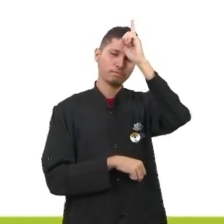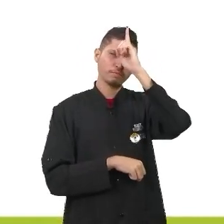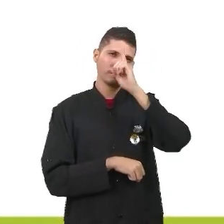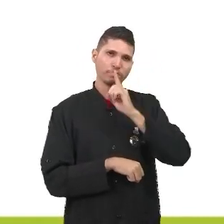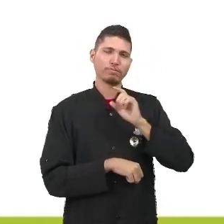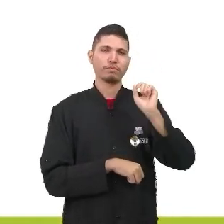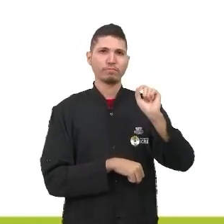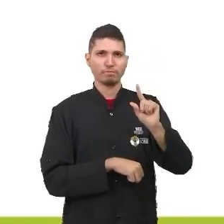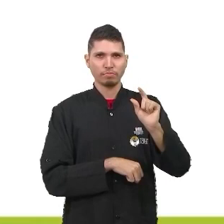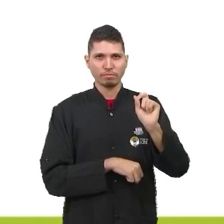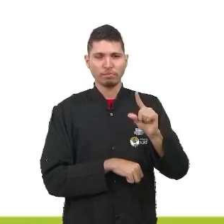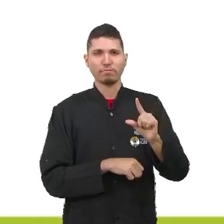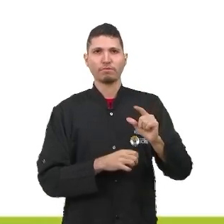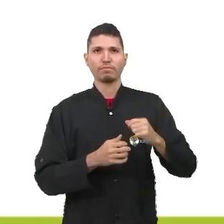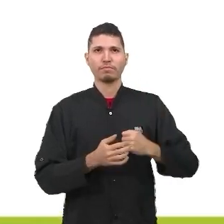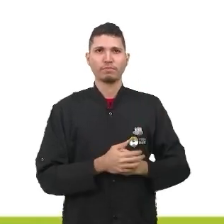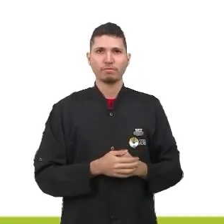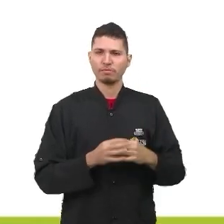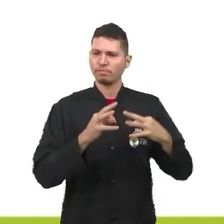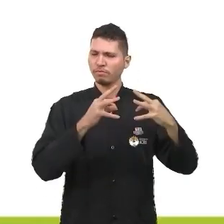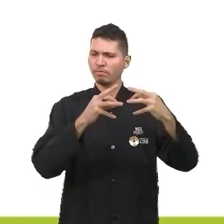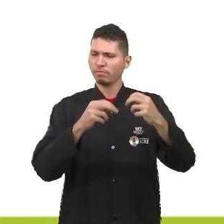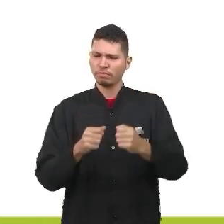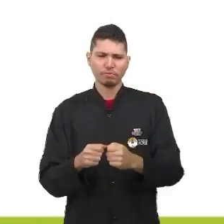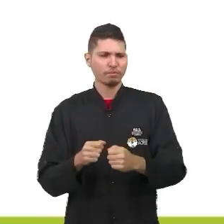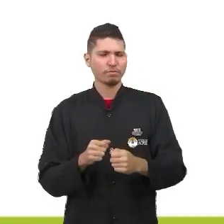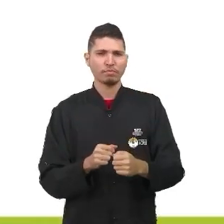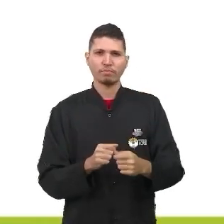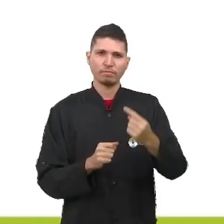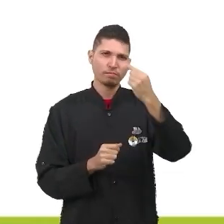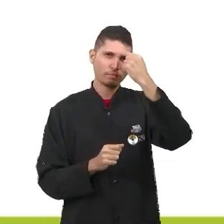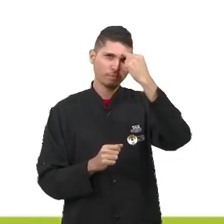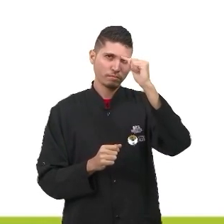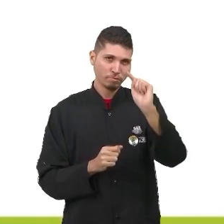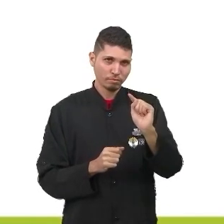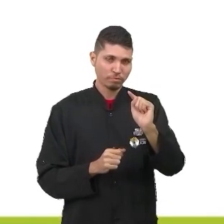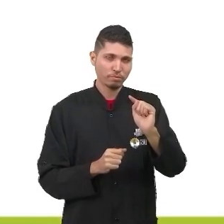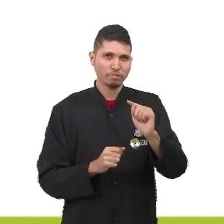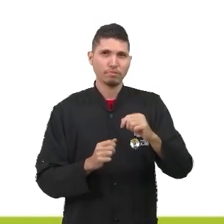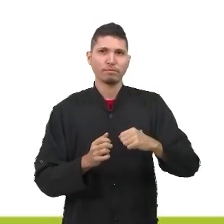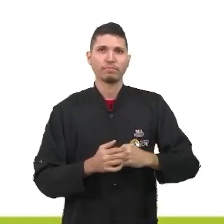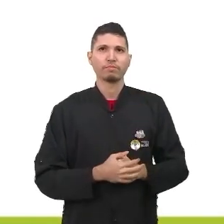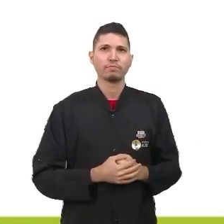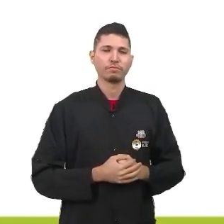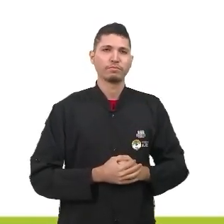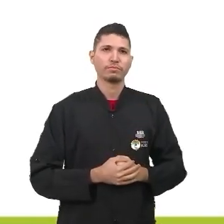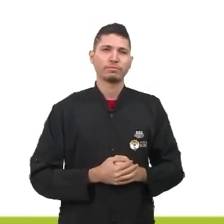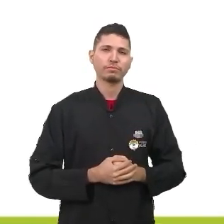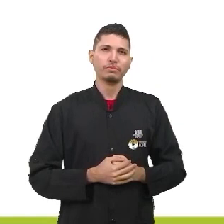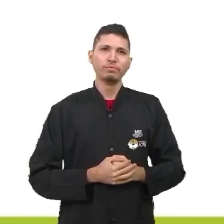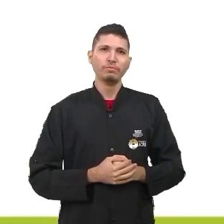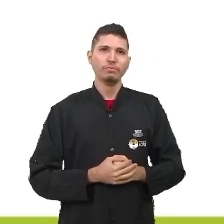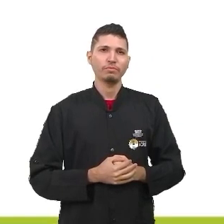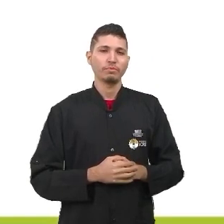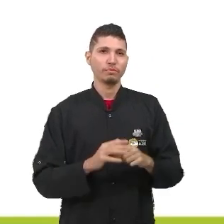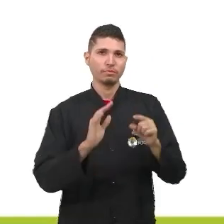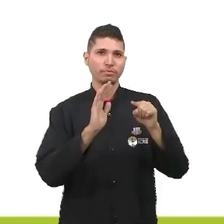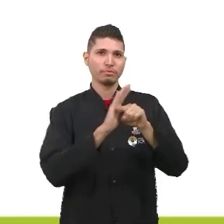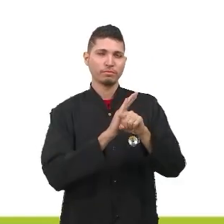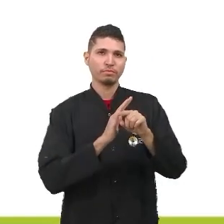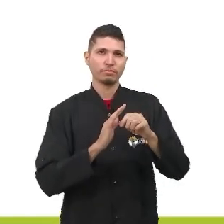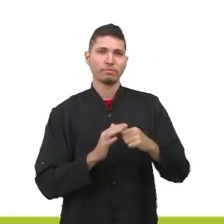Então, isso em todas as obras, não apenas nessa, né? E vamos à questão. Essa